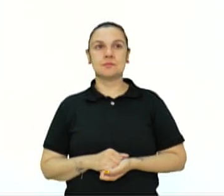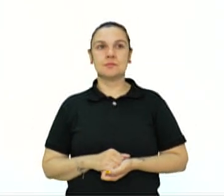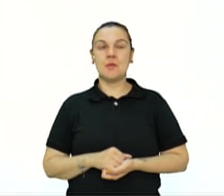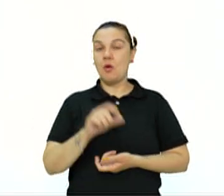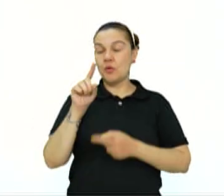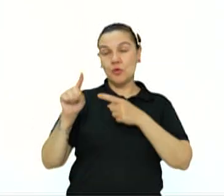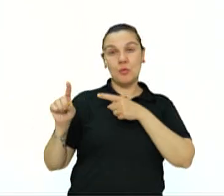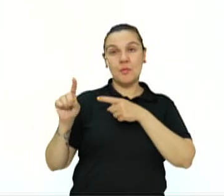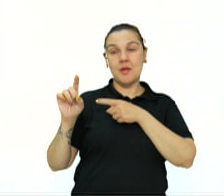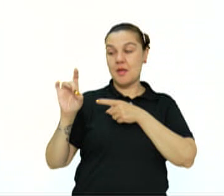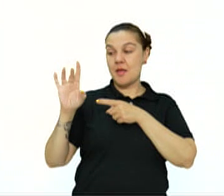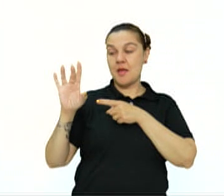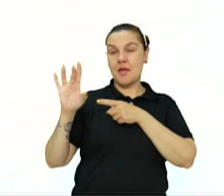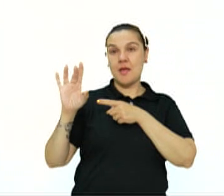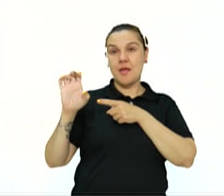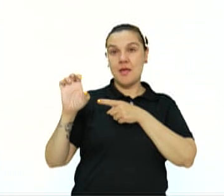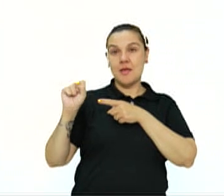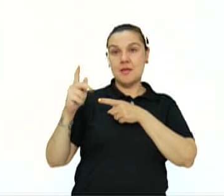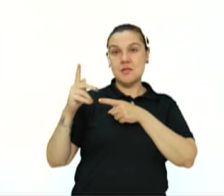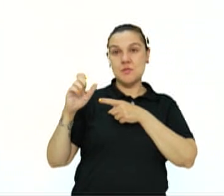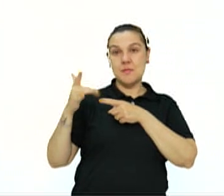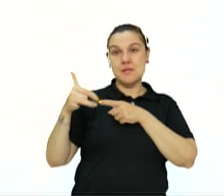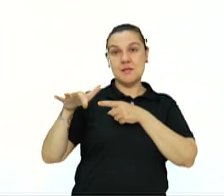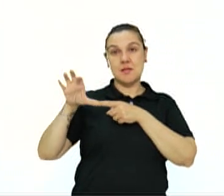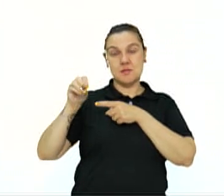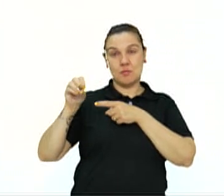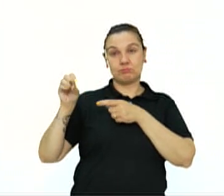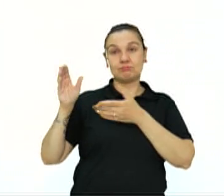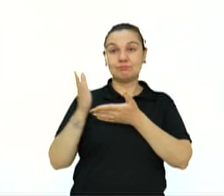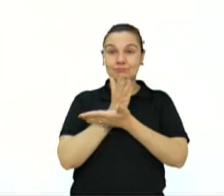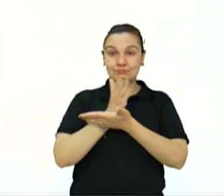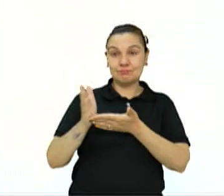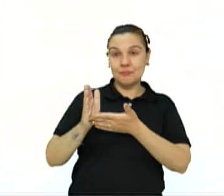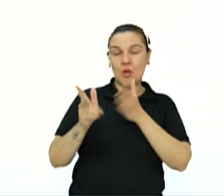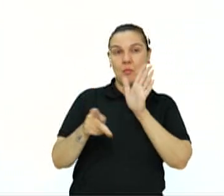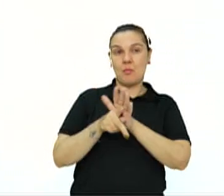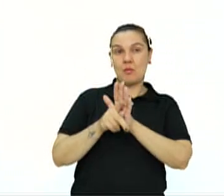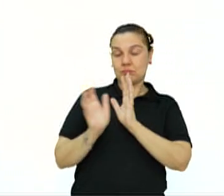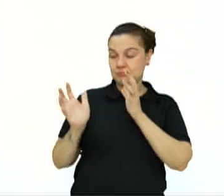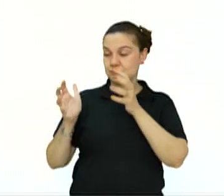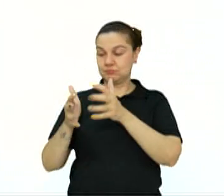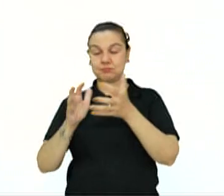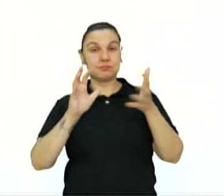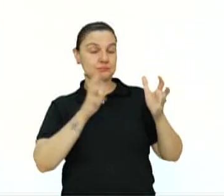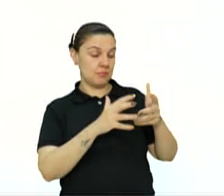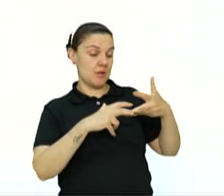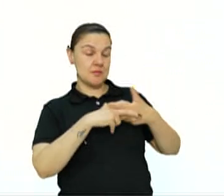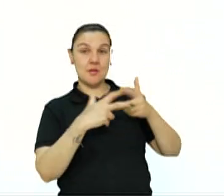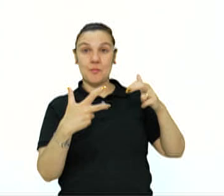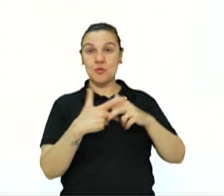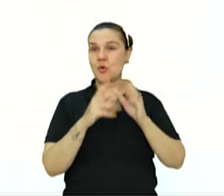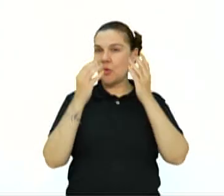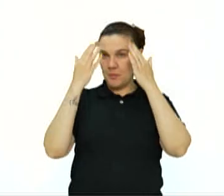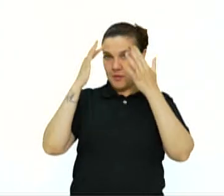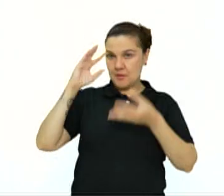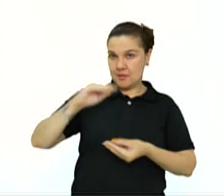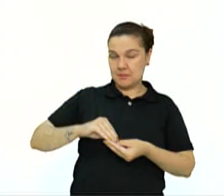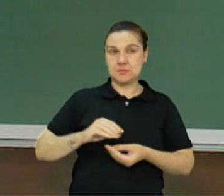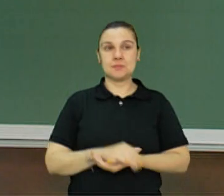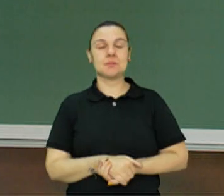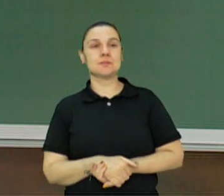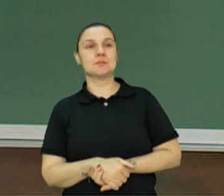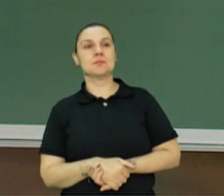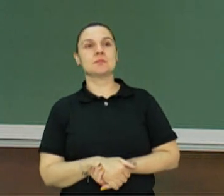especiação sob a perspectiva do isolamento geográfico e do isolamento reprodutivo. Entendam comigo aqui esse